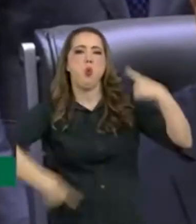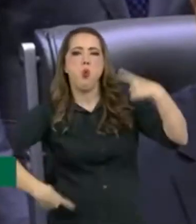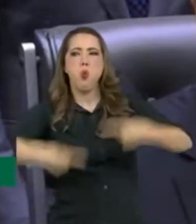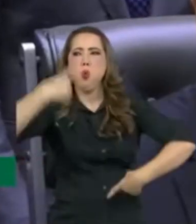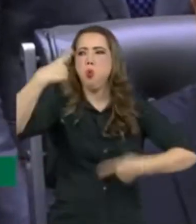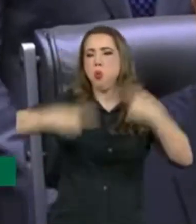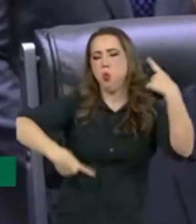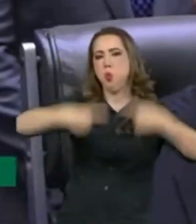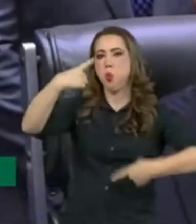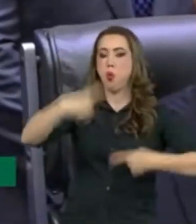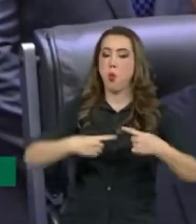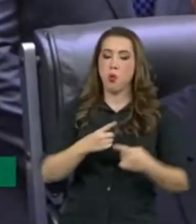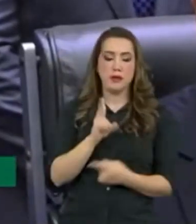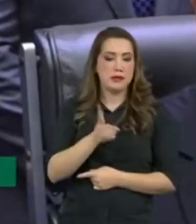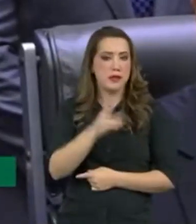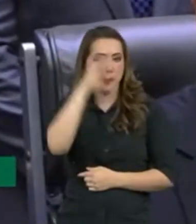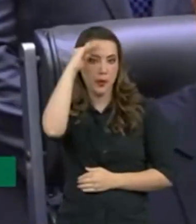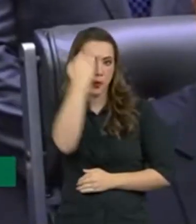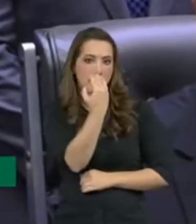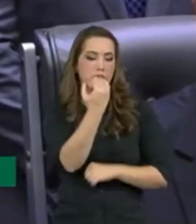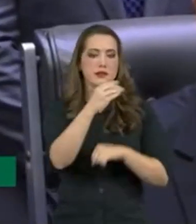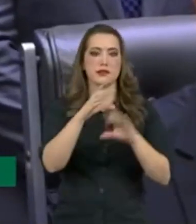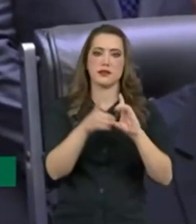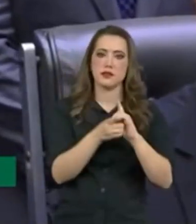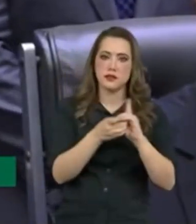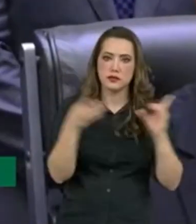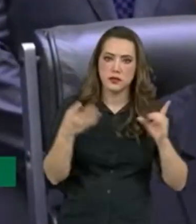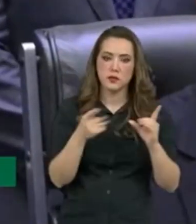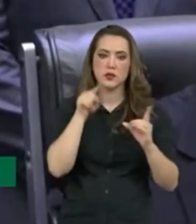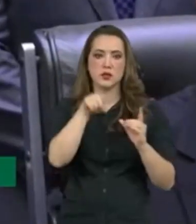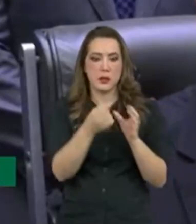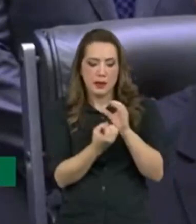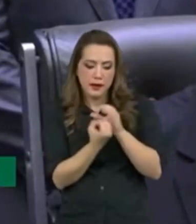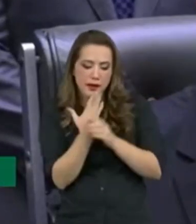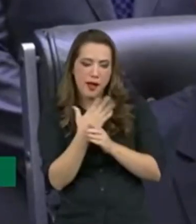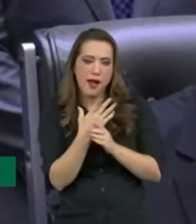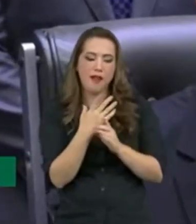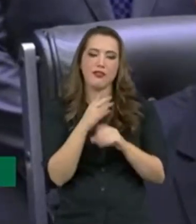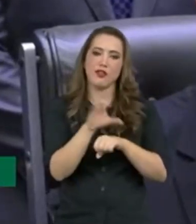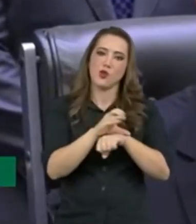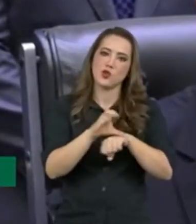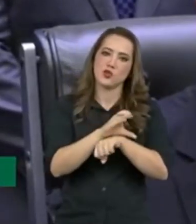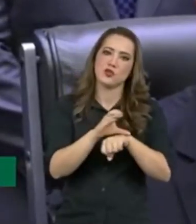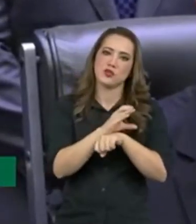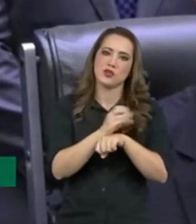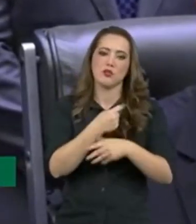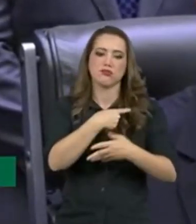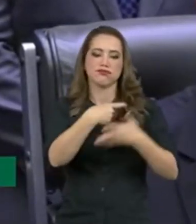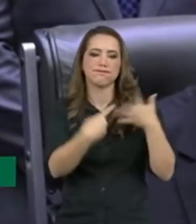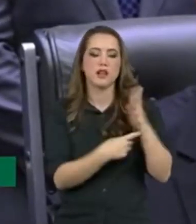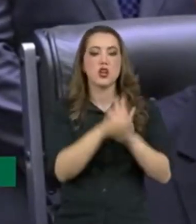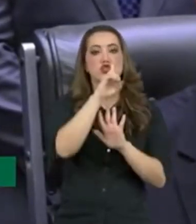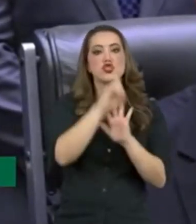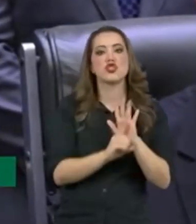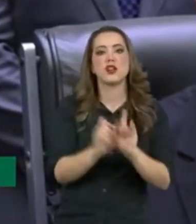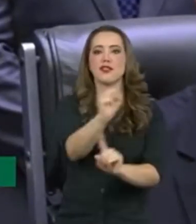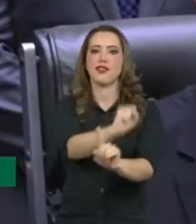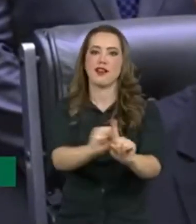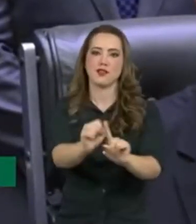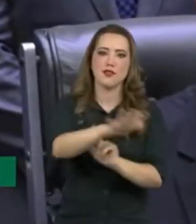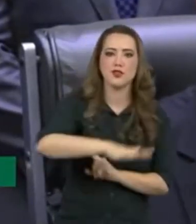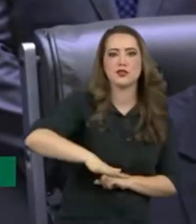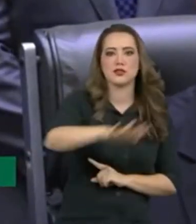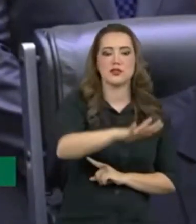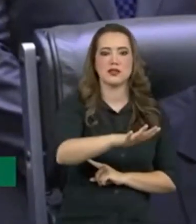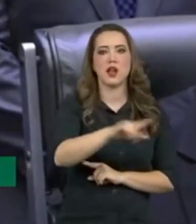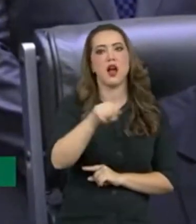aqui democraticamente para inscrever na Constituição o mais amplo conjunto de direitos sociais, individuais